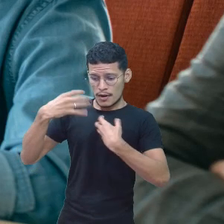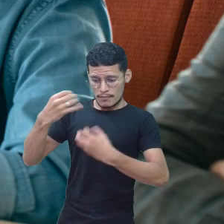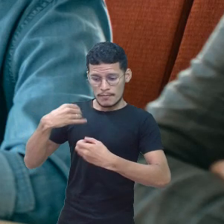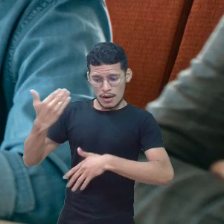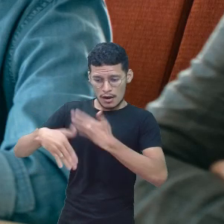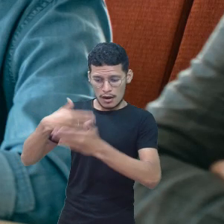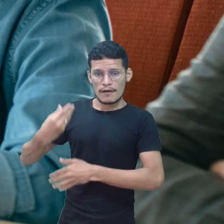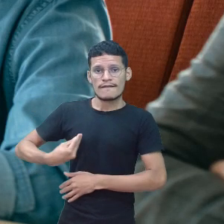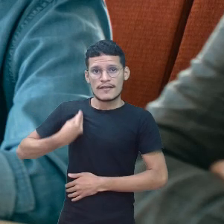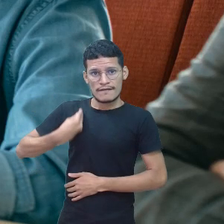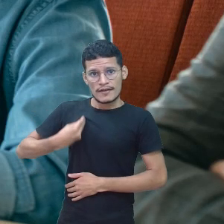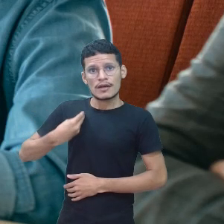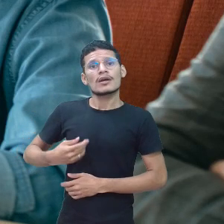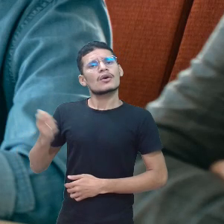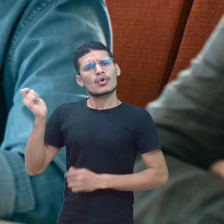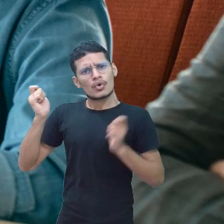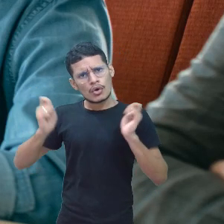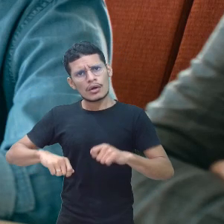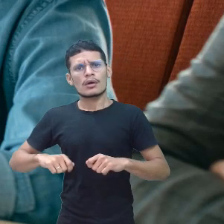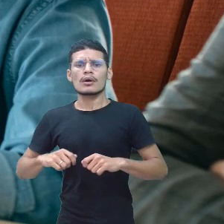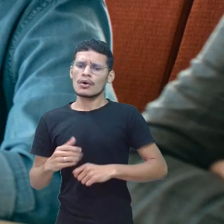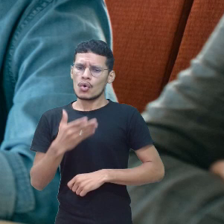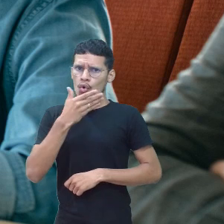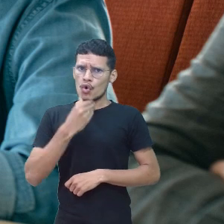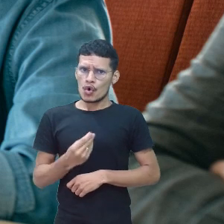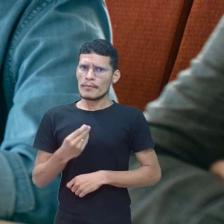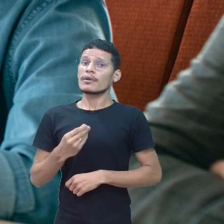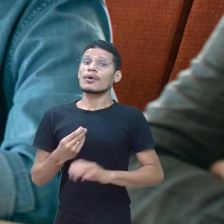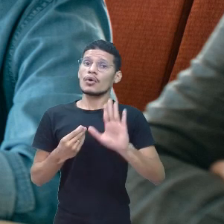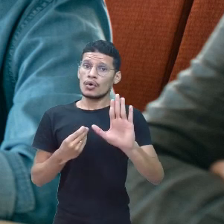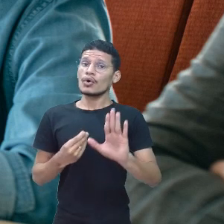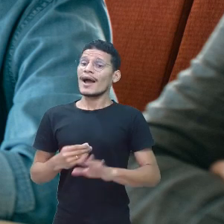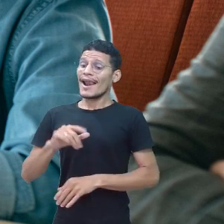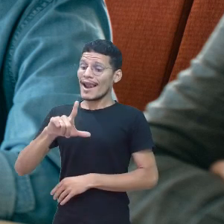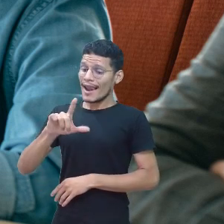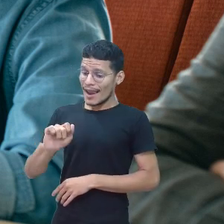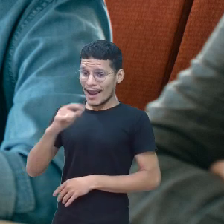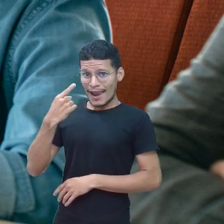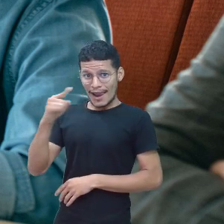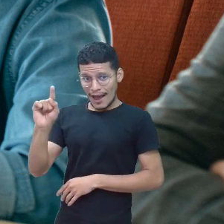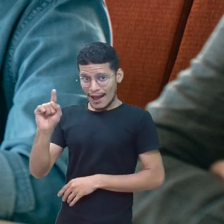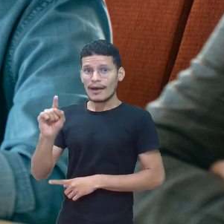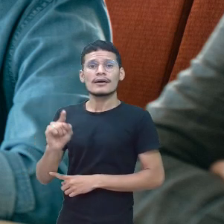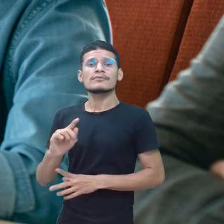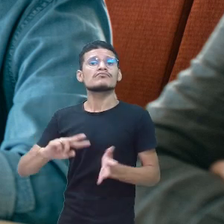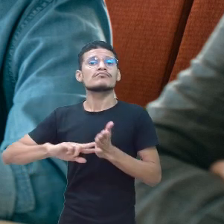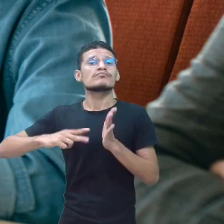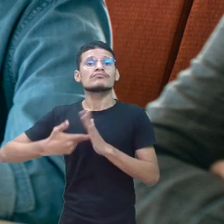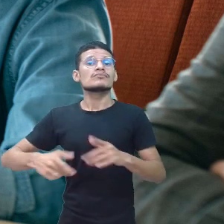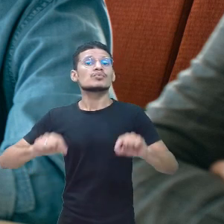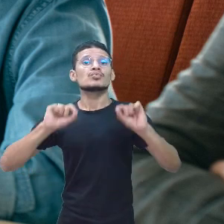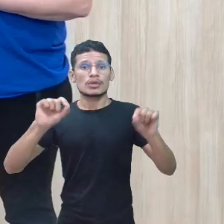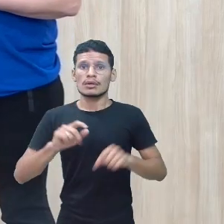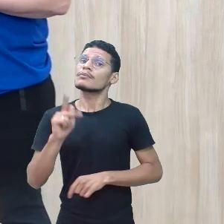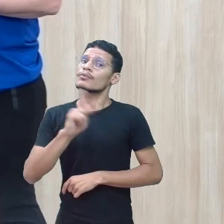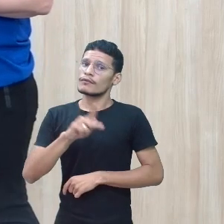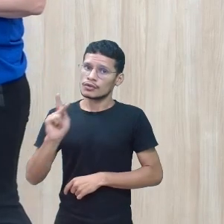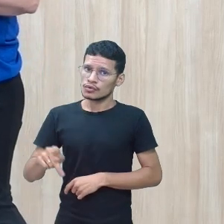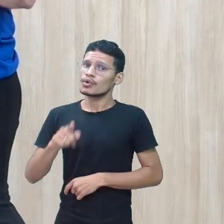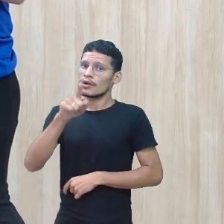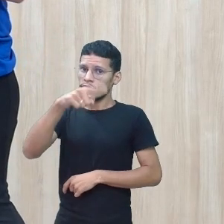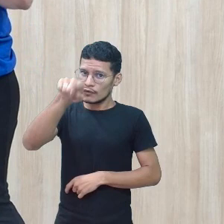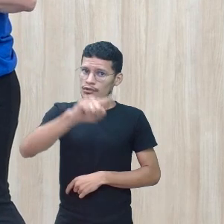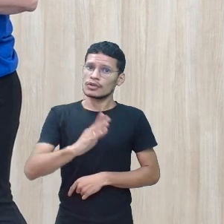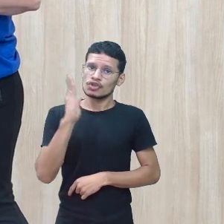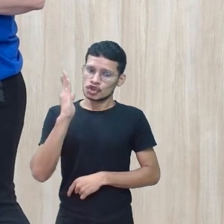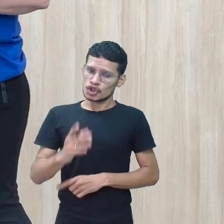tornou homem. Esse lá é um advérbio de... Vocês lembram? Eu acredito que a professora de vocês